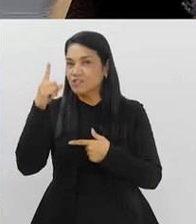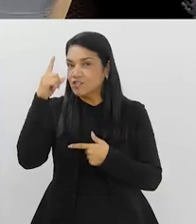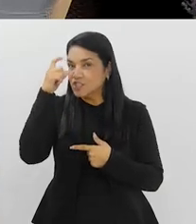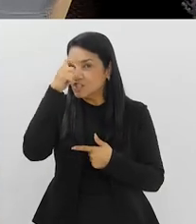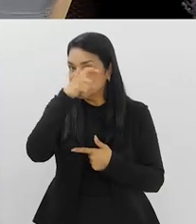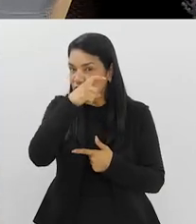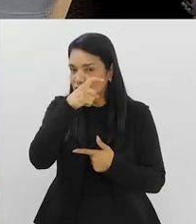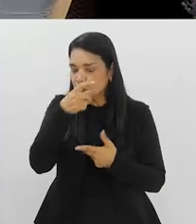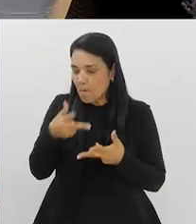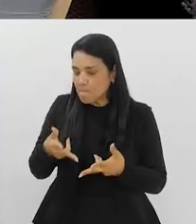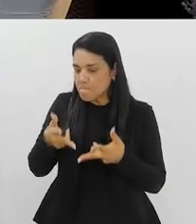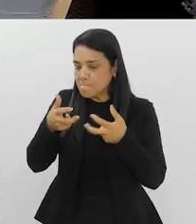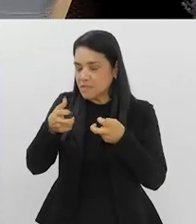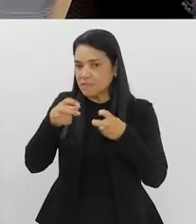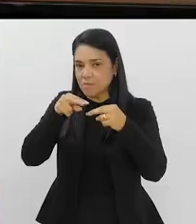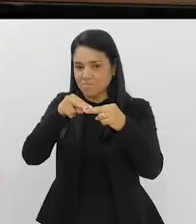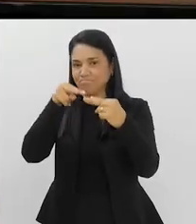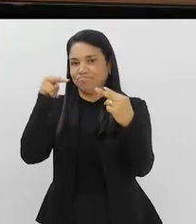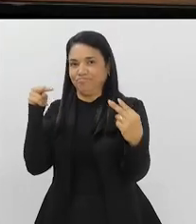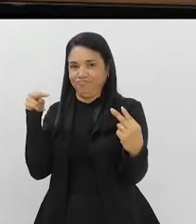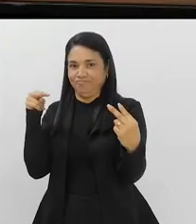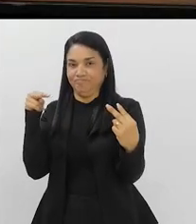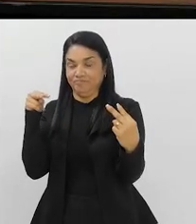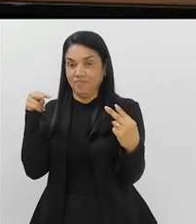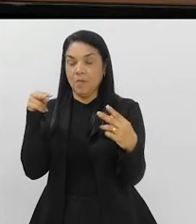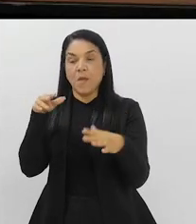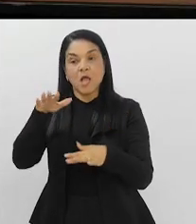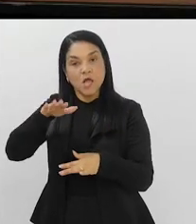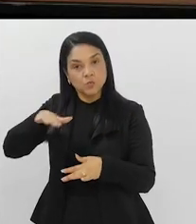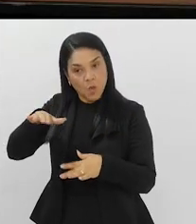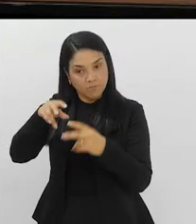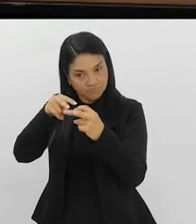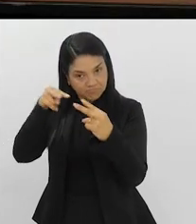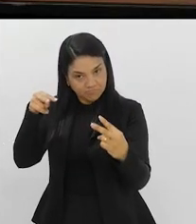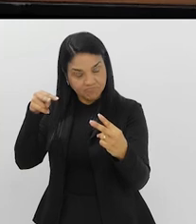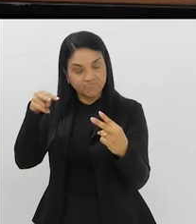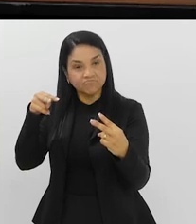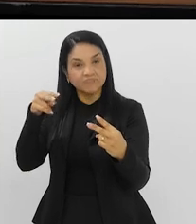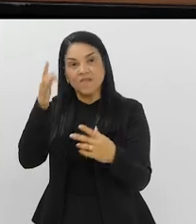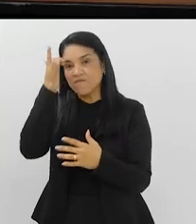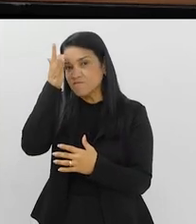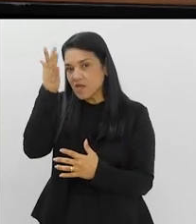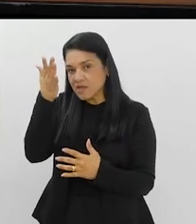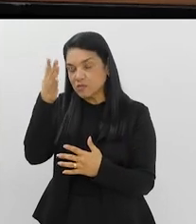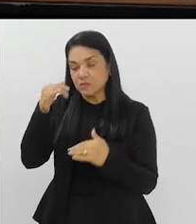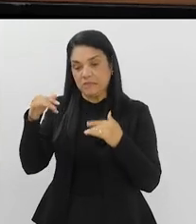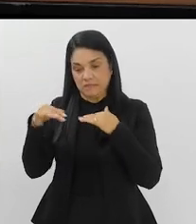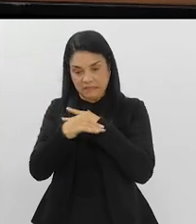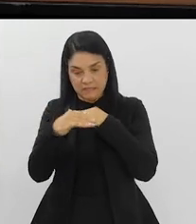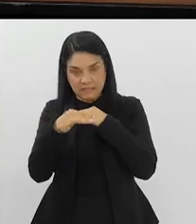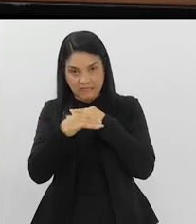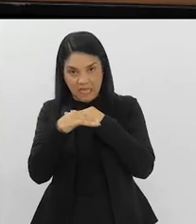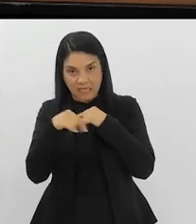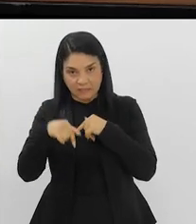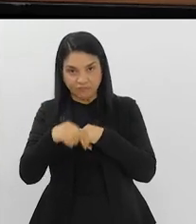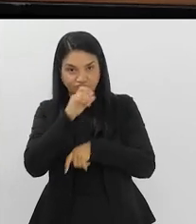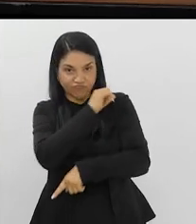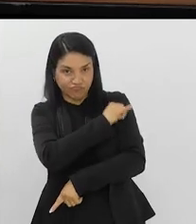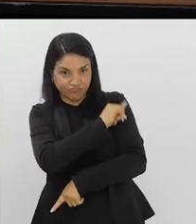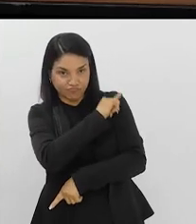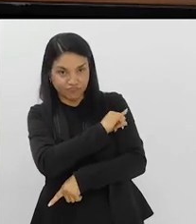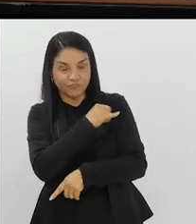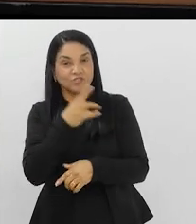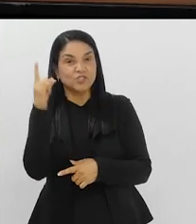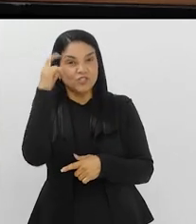muito difícil, eventualmente, de se reproduzir num ambiente online. Mas o ambiente online, ele é muito prático. A gente está numa cidade que é uma